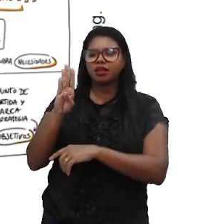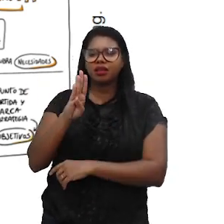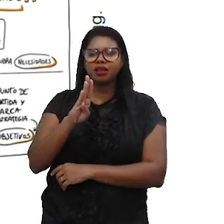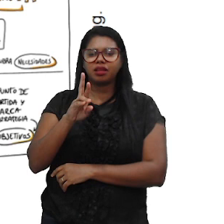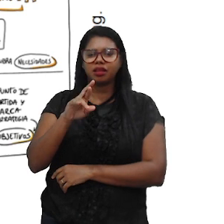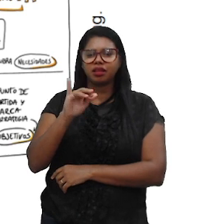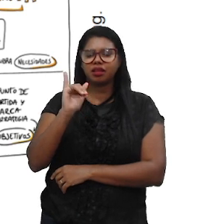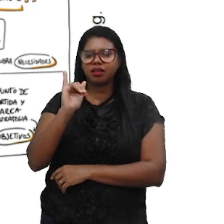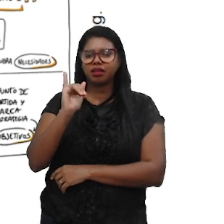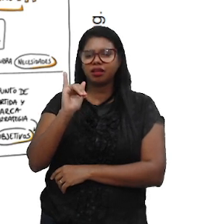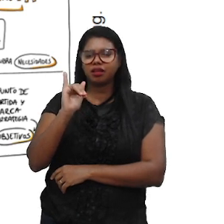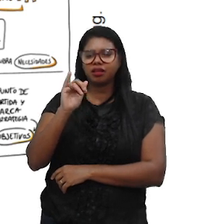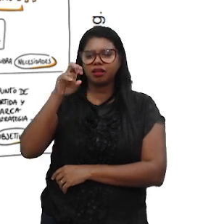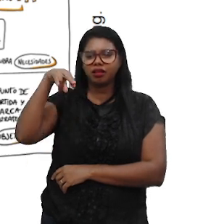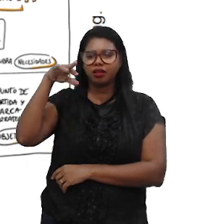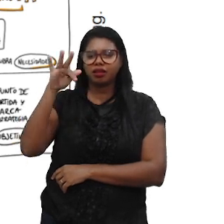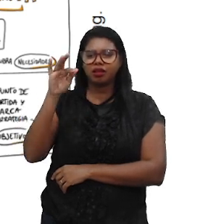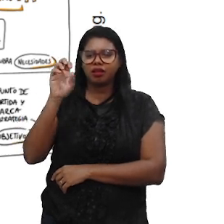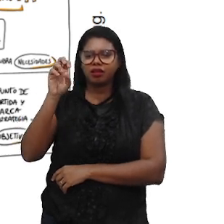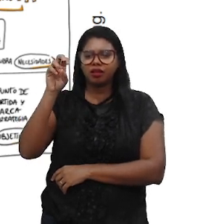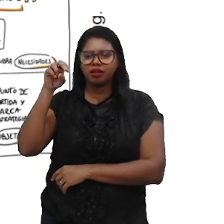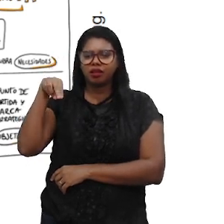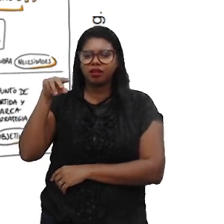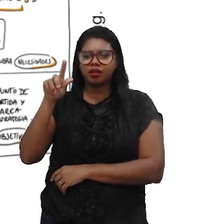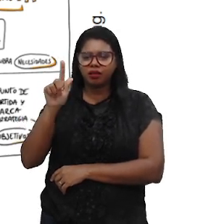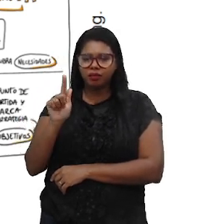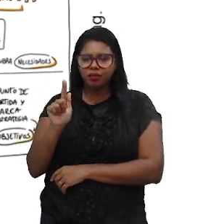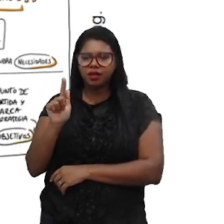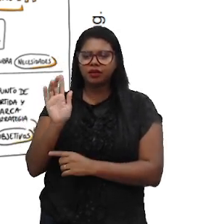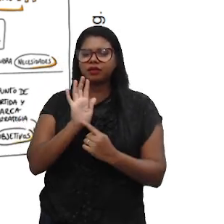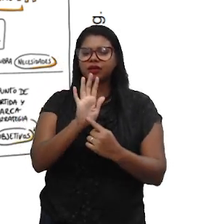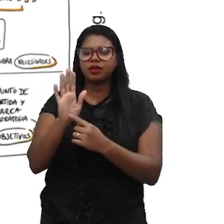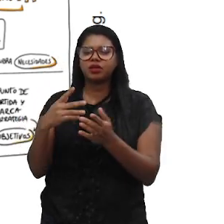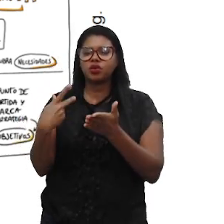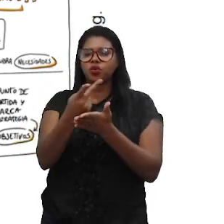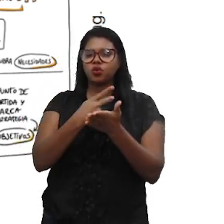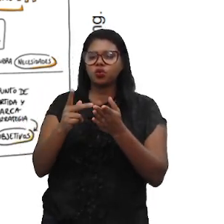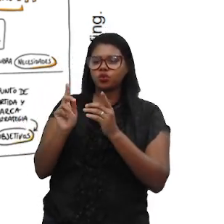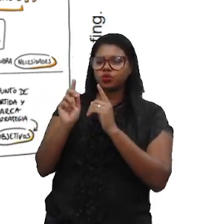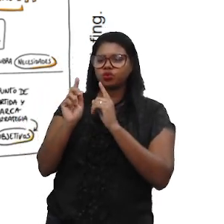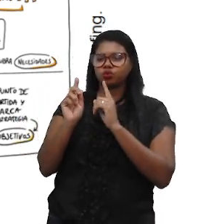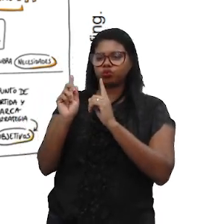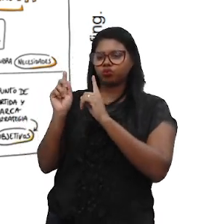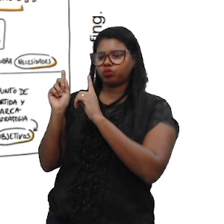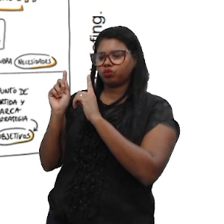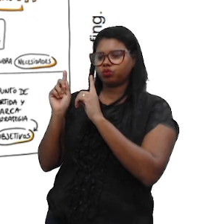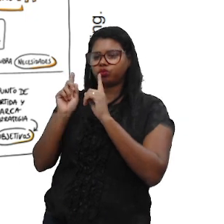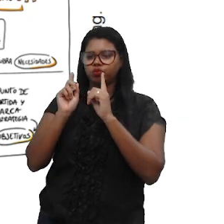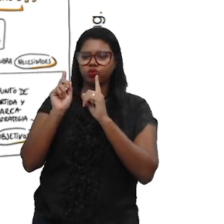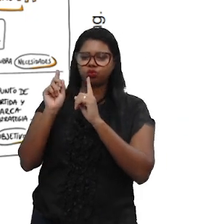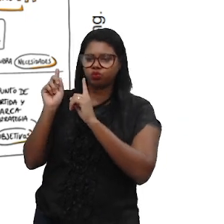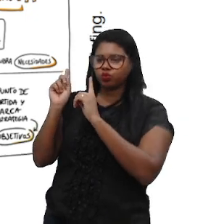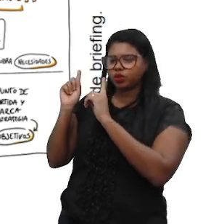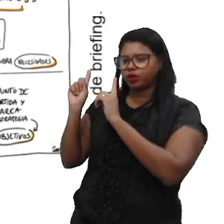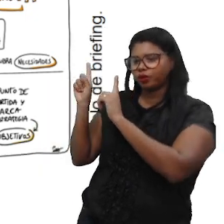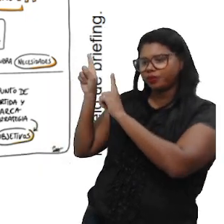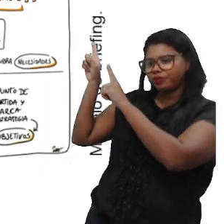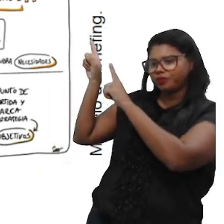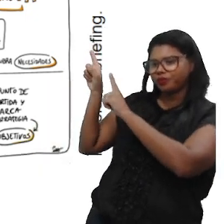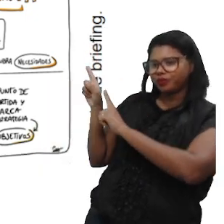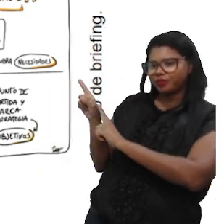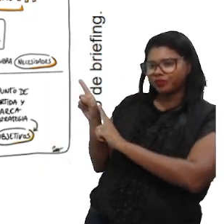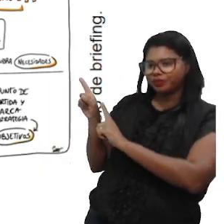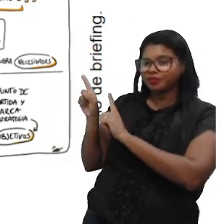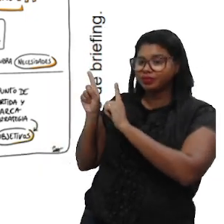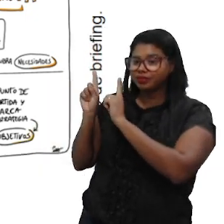eu trouxe um exemplo aqui de um desenho. Ele é como se fosse, ele é um documento inicial,